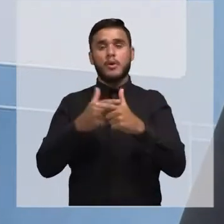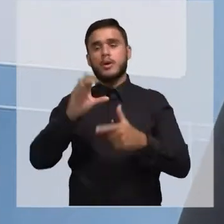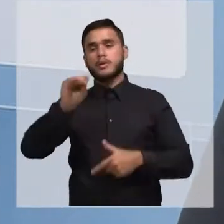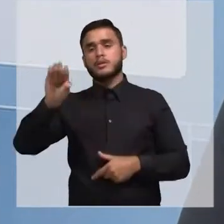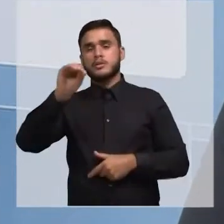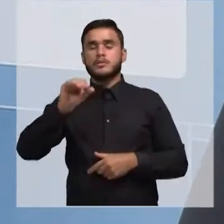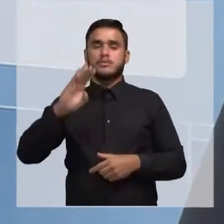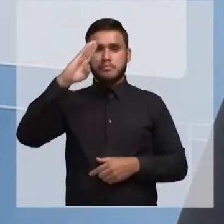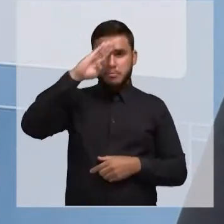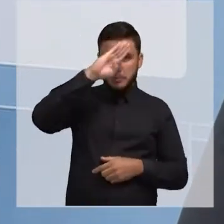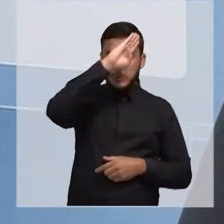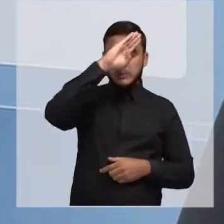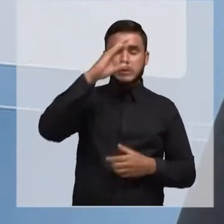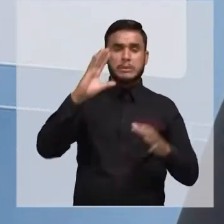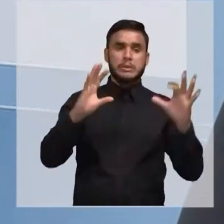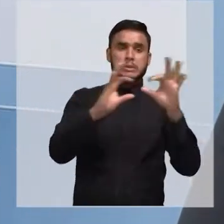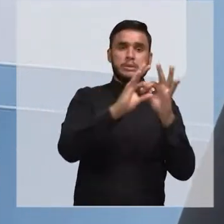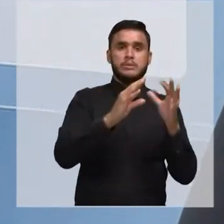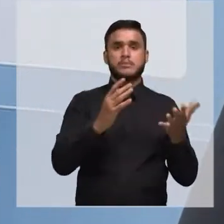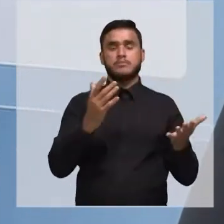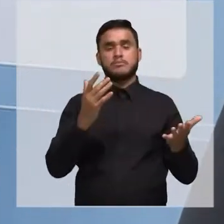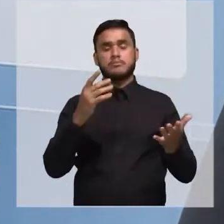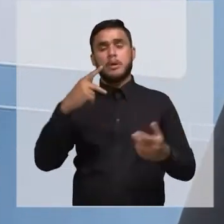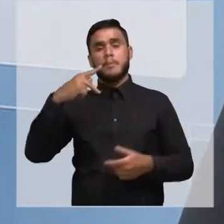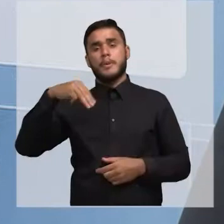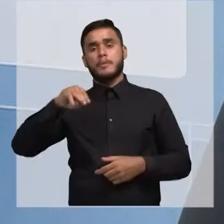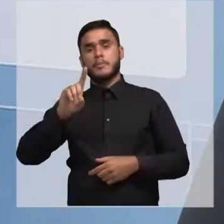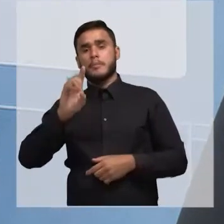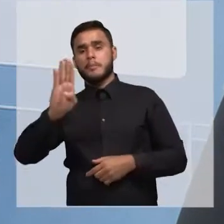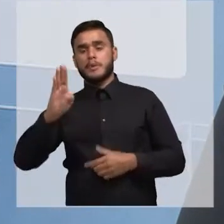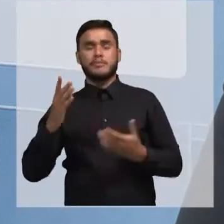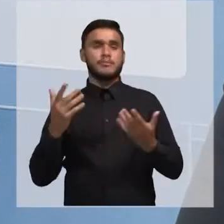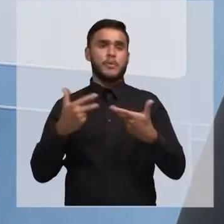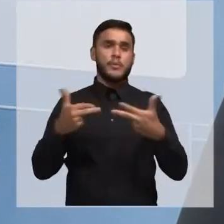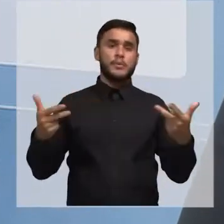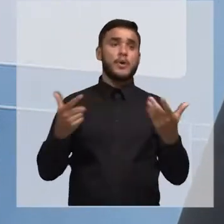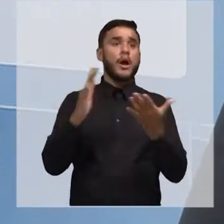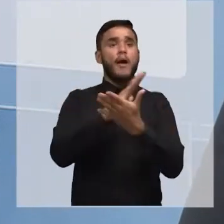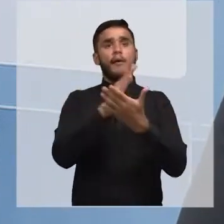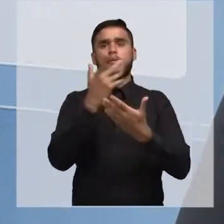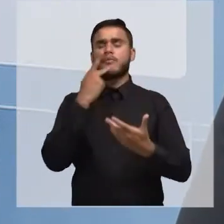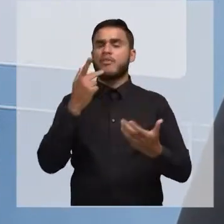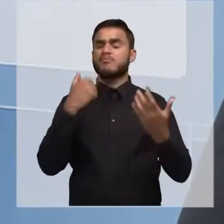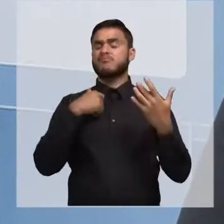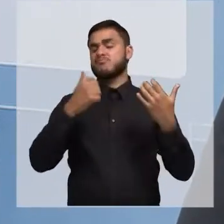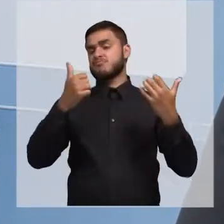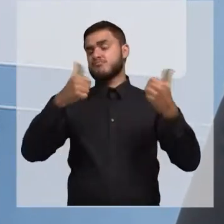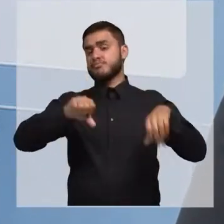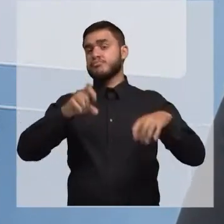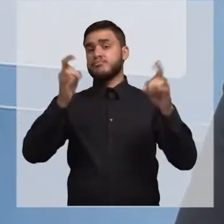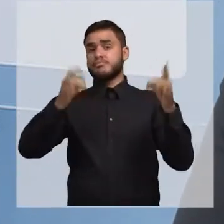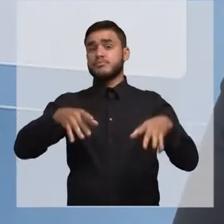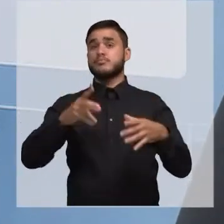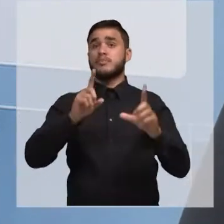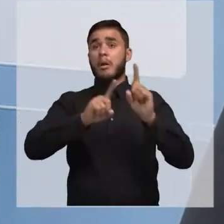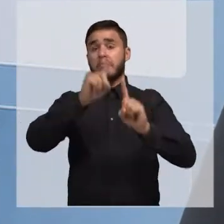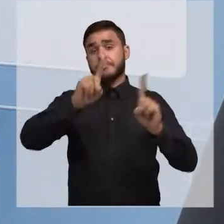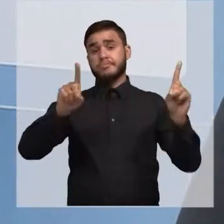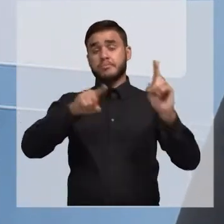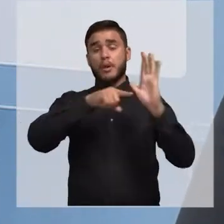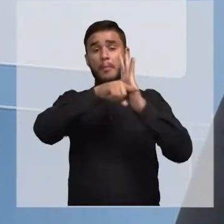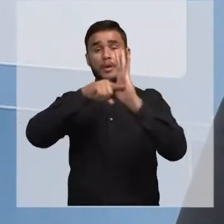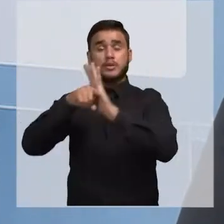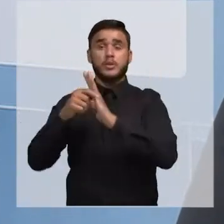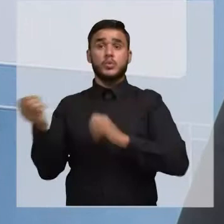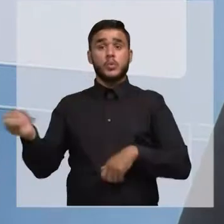alianças, o Bolsonaro com as alianças, o Alckmin com as alianças, e as existências de outros candidatos que ainda permanecem nas pesquisas. Tem uma pesquisa